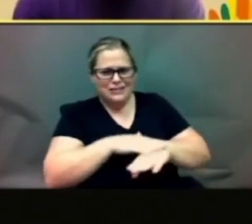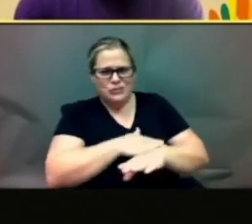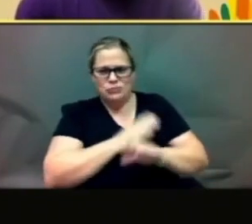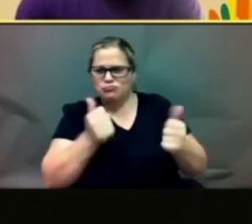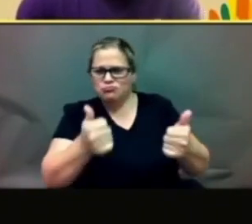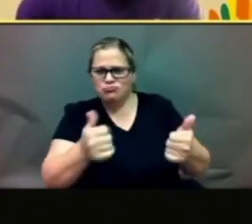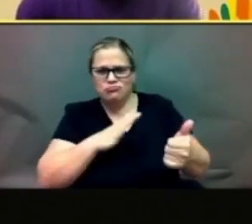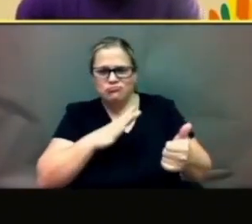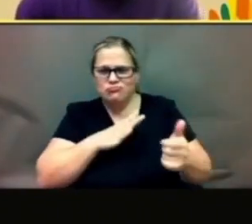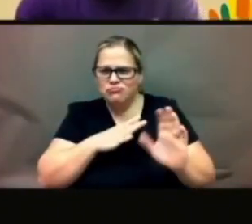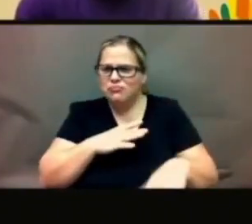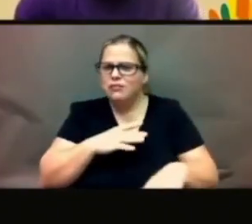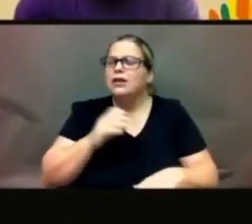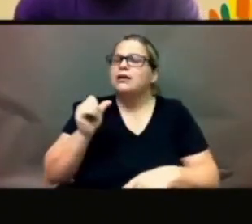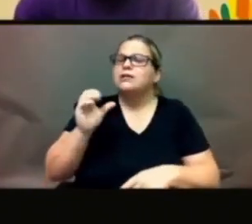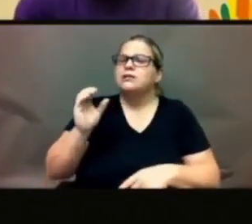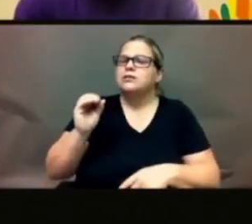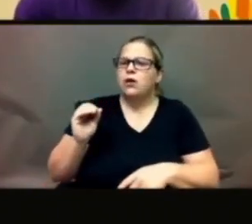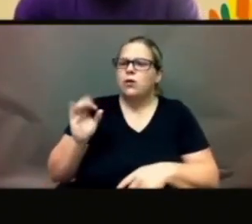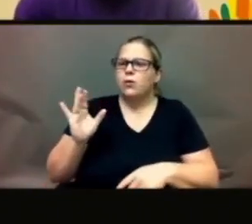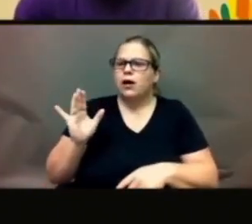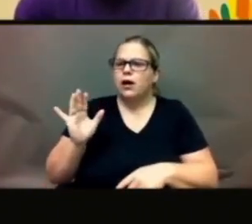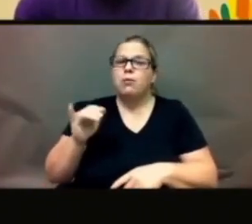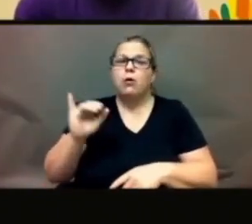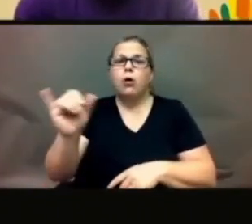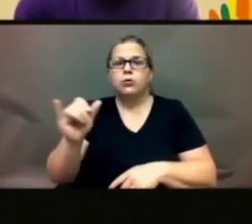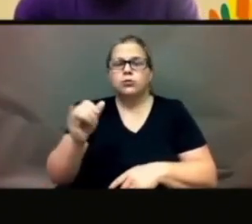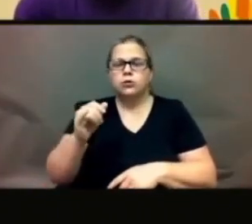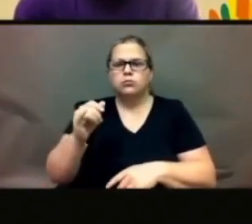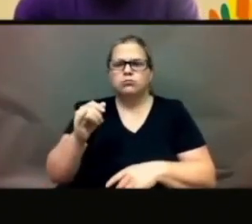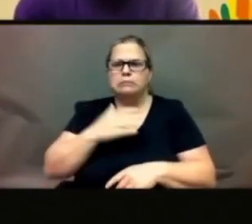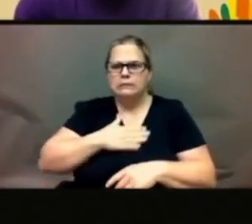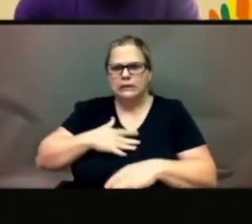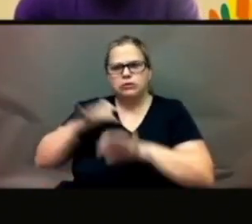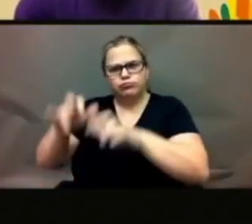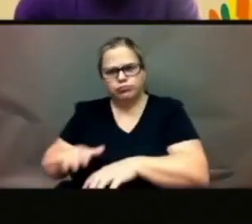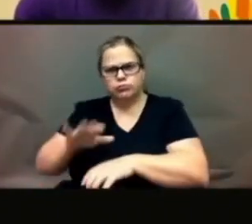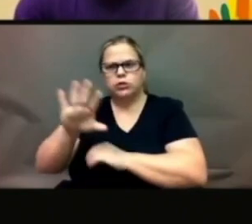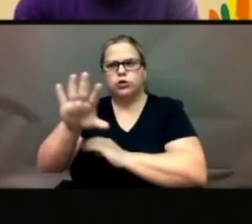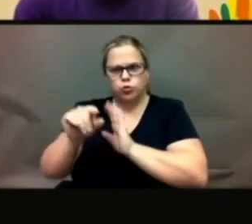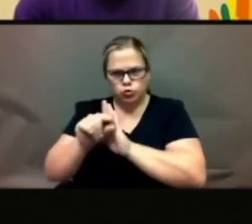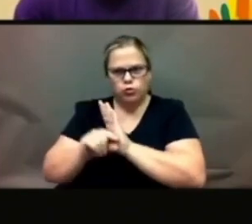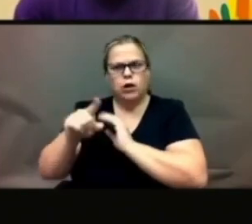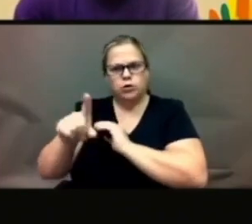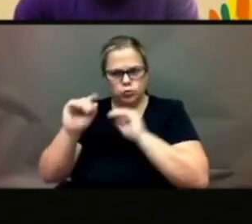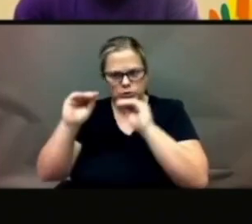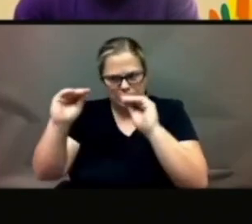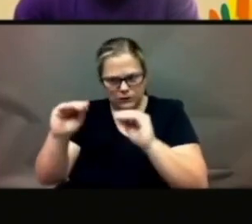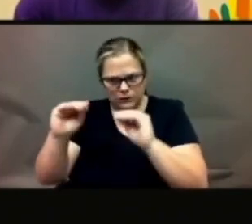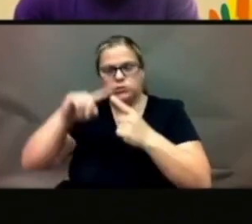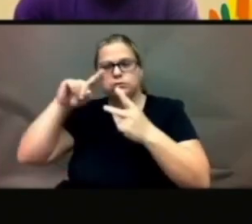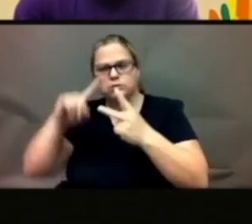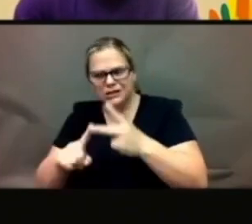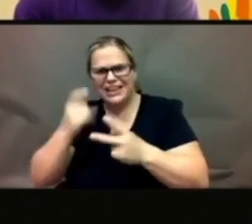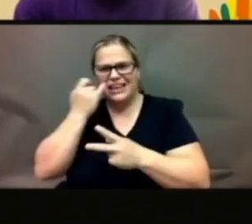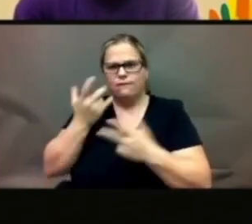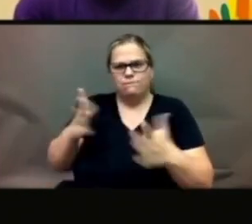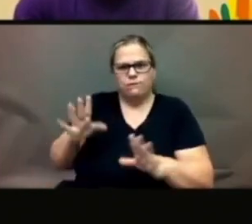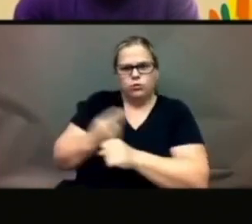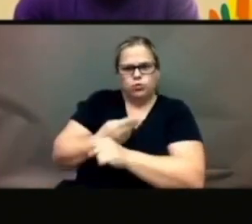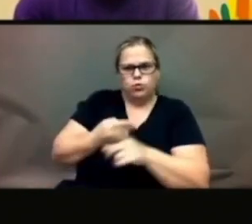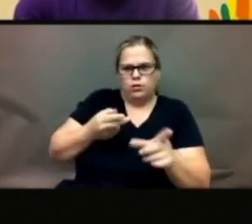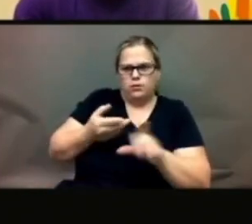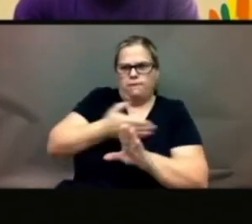Vamos lá, devagar e sempre. Eu também gostaria de saber se vocês já usaram o Makemake. Então,